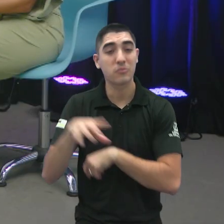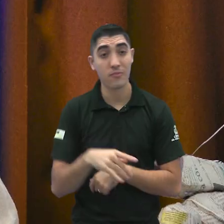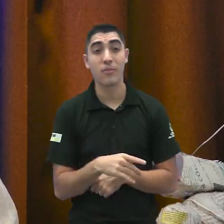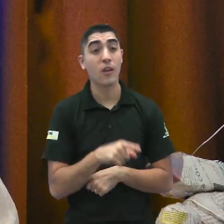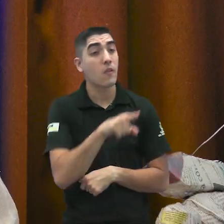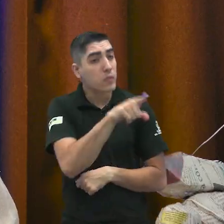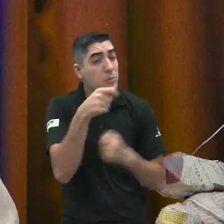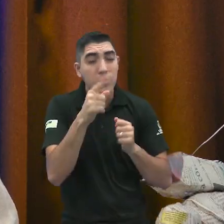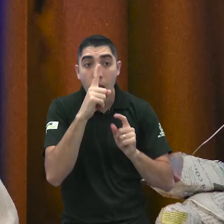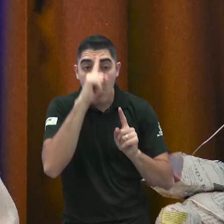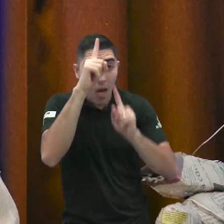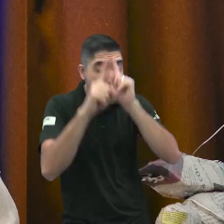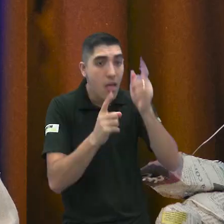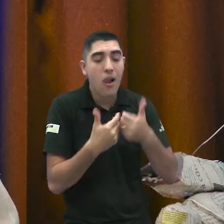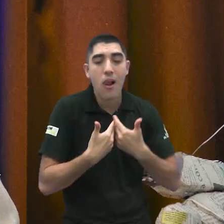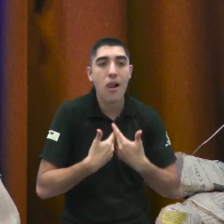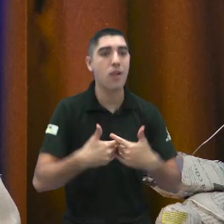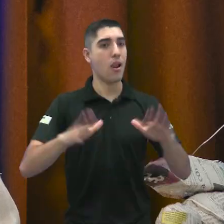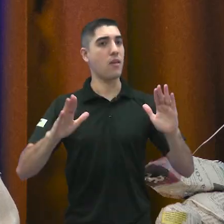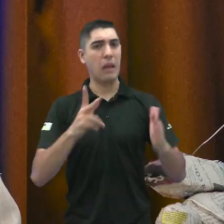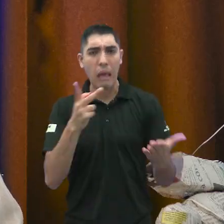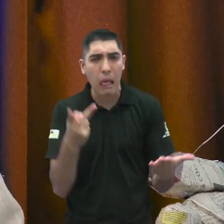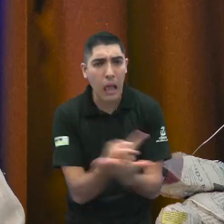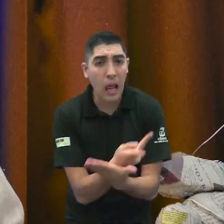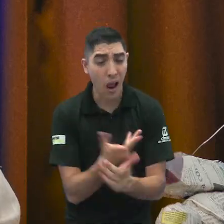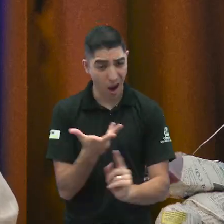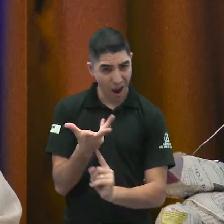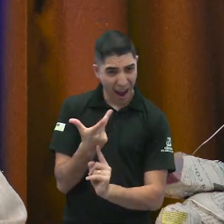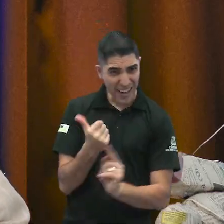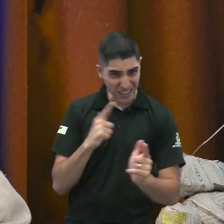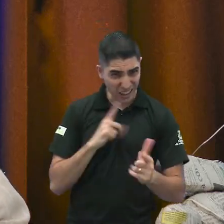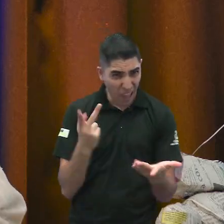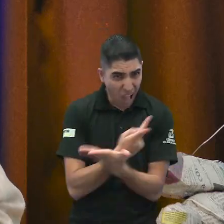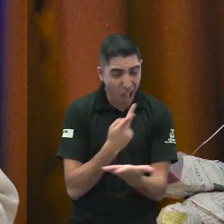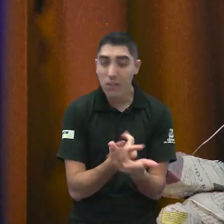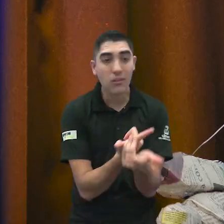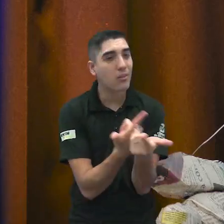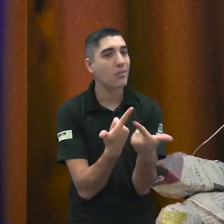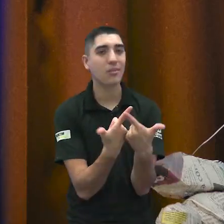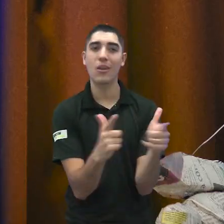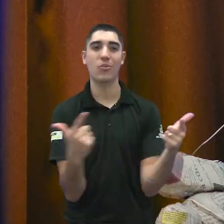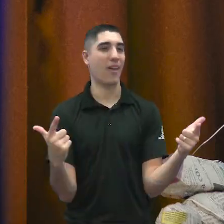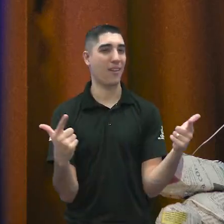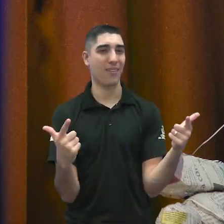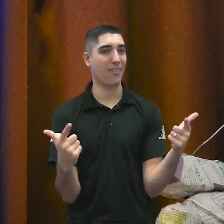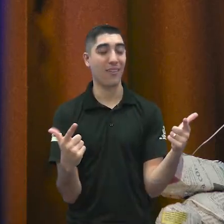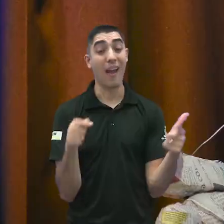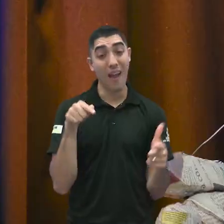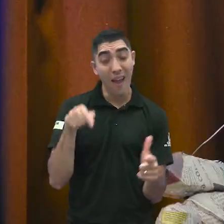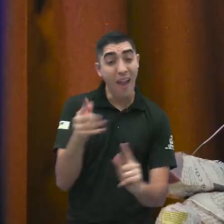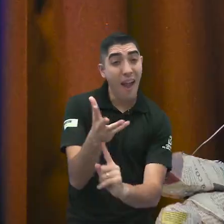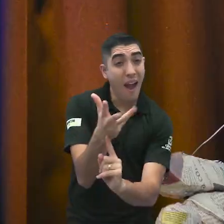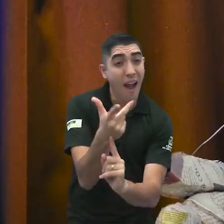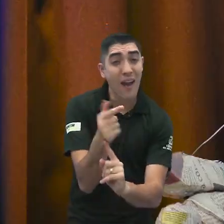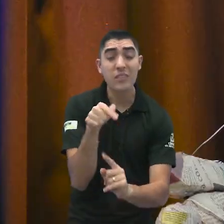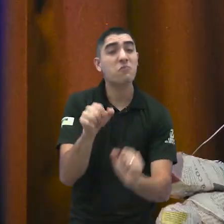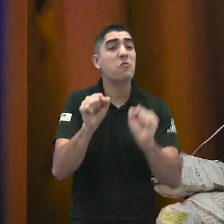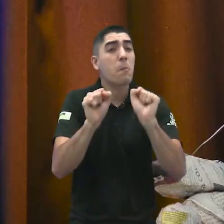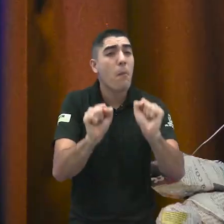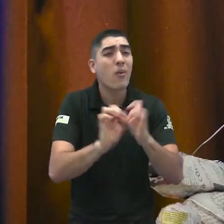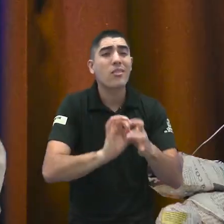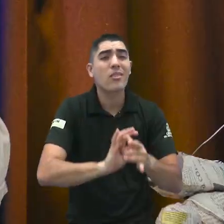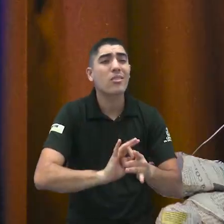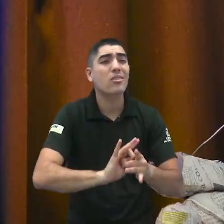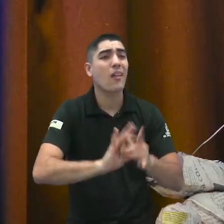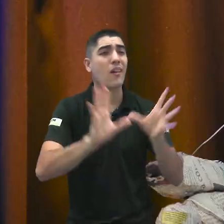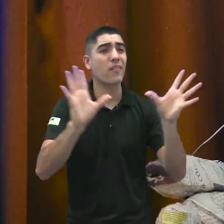Cria, se solta, vai, não tem erro, a arte não tem erro. É o único lugar onde você